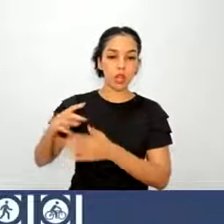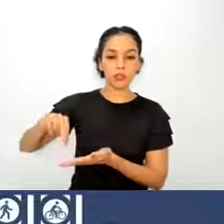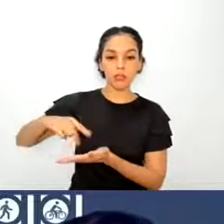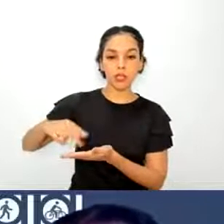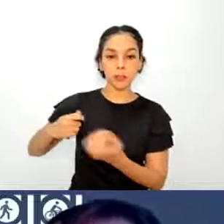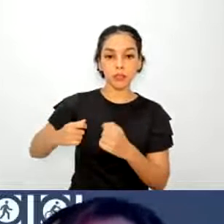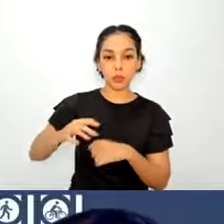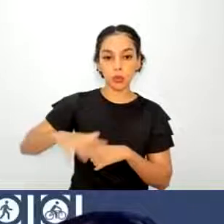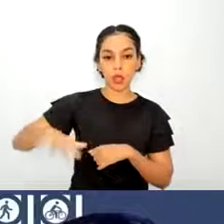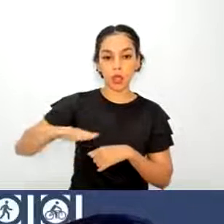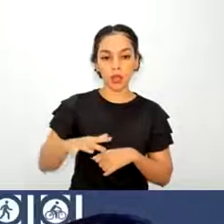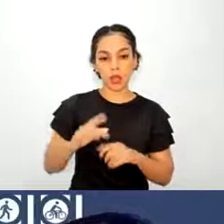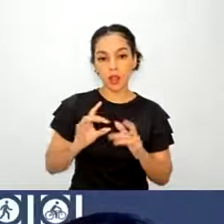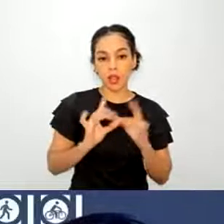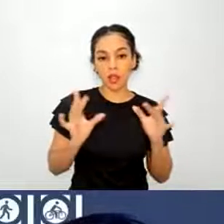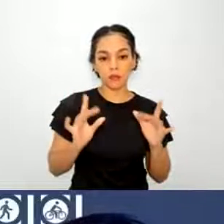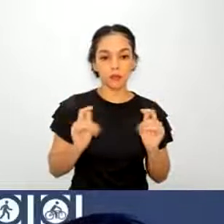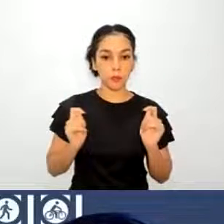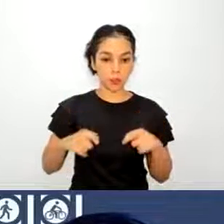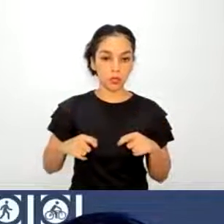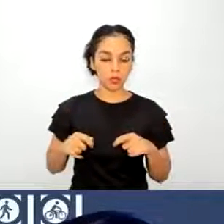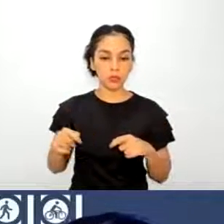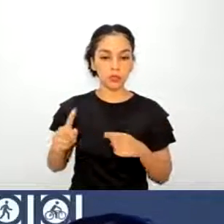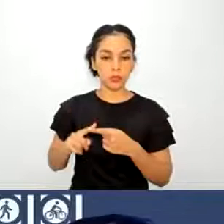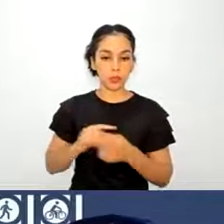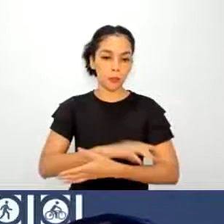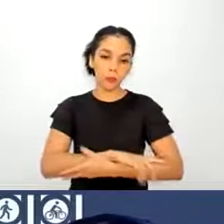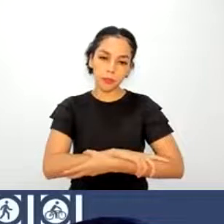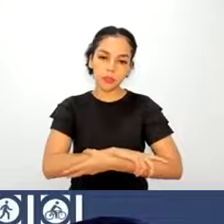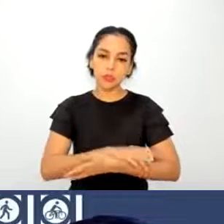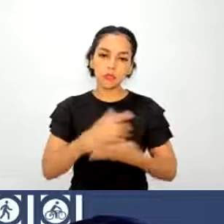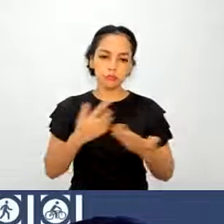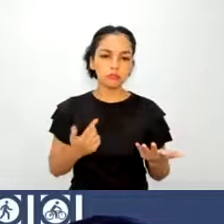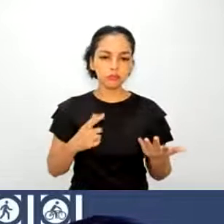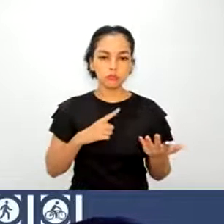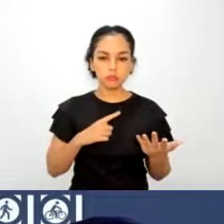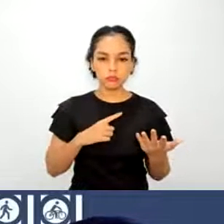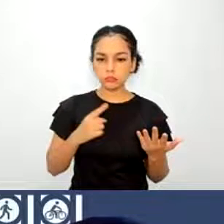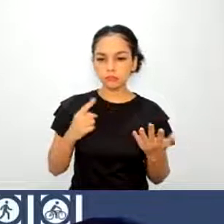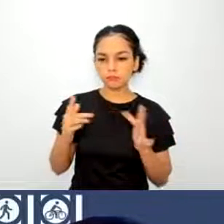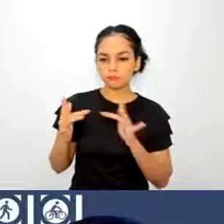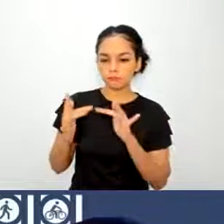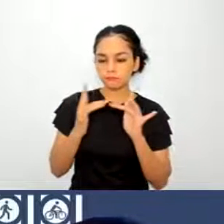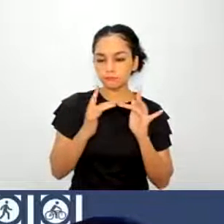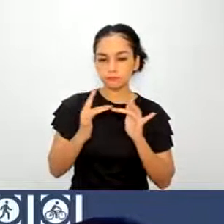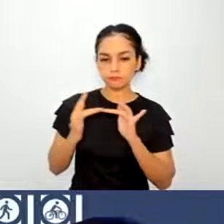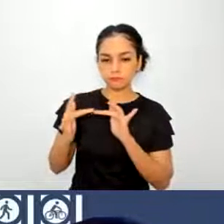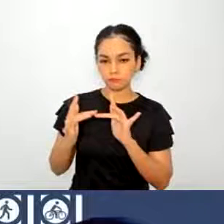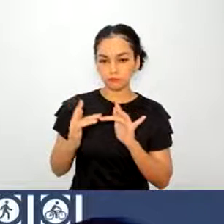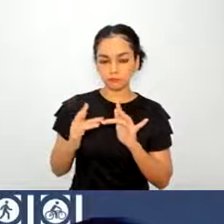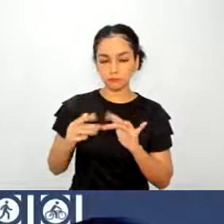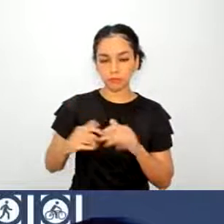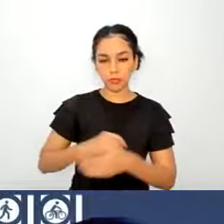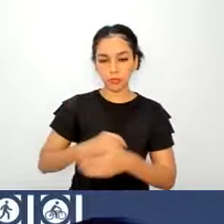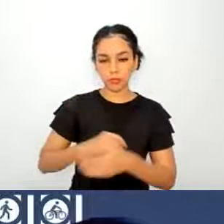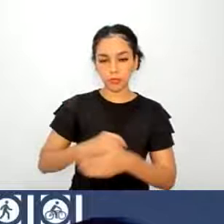para realizar alguma atividade. Essa escola de dança poderia ser um parceiro. Então, essa identificação de parceiros locais, supus aqui